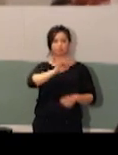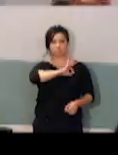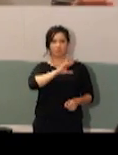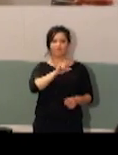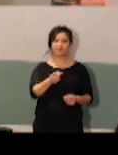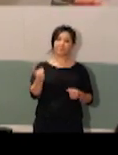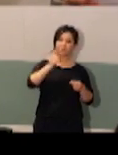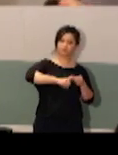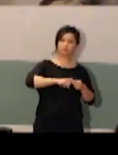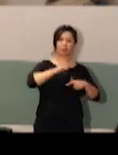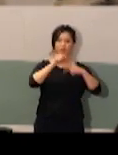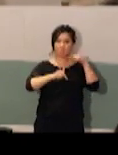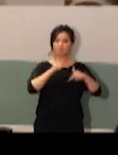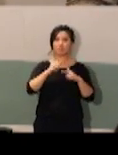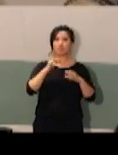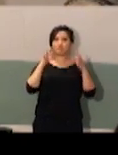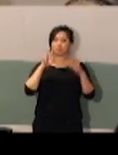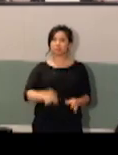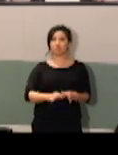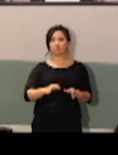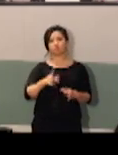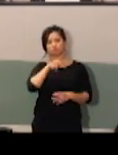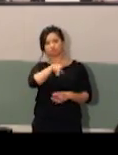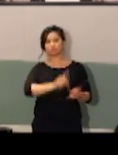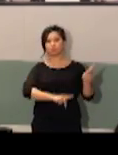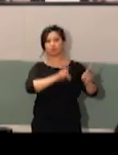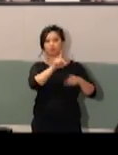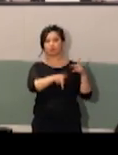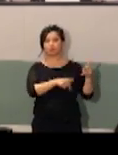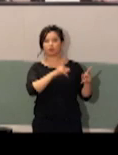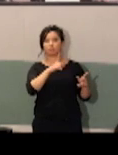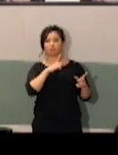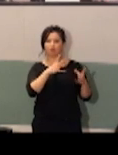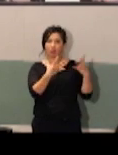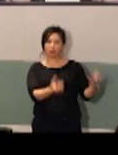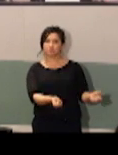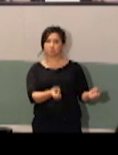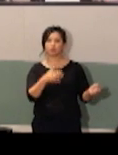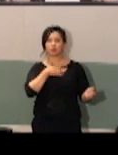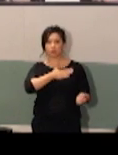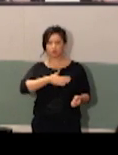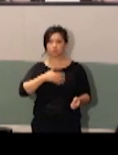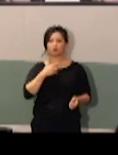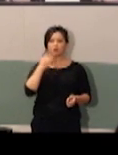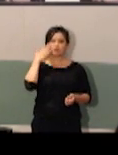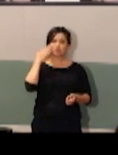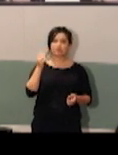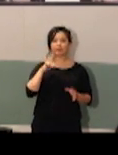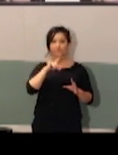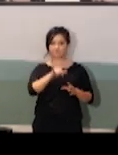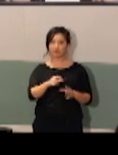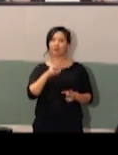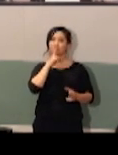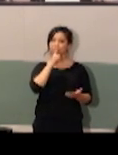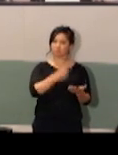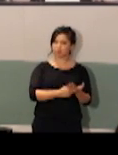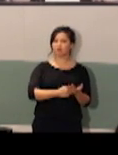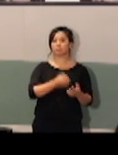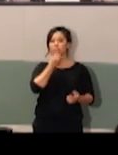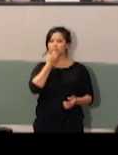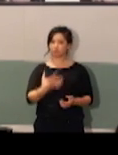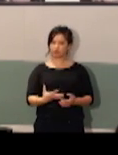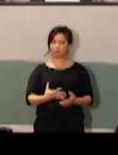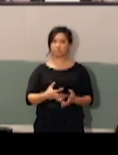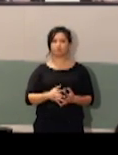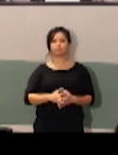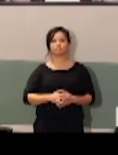operados corretamente e a população os aprovou. Eu não tenho dúvida que isso vai, okay, dar bons resultados em curto, okay,